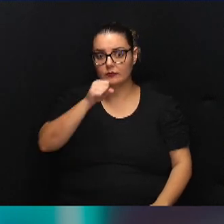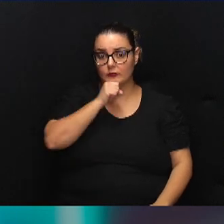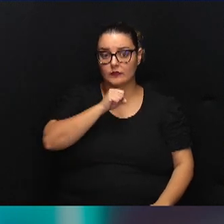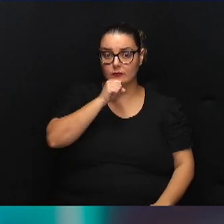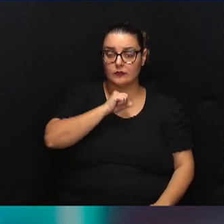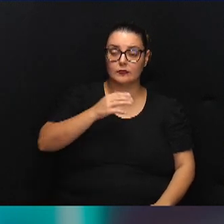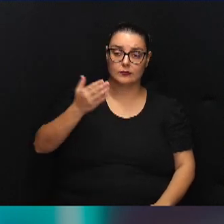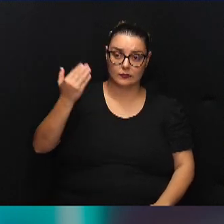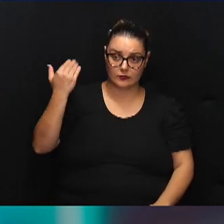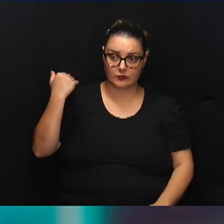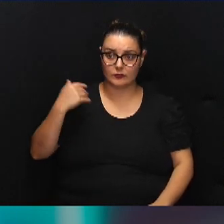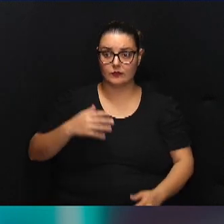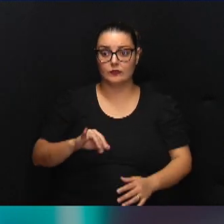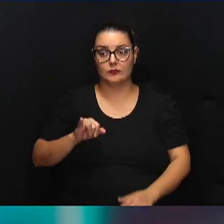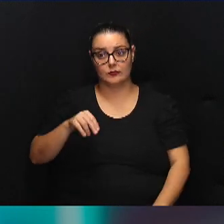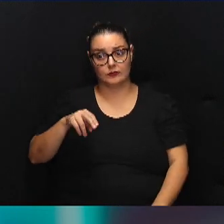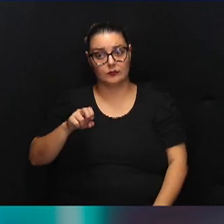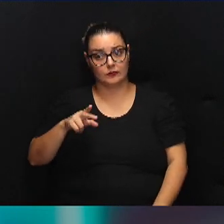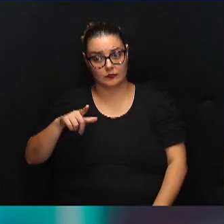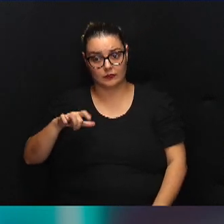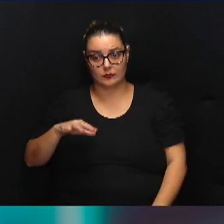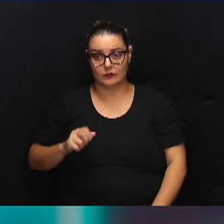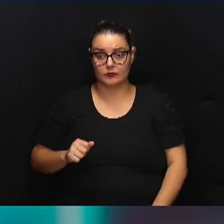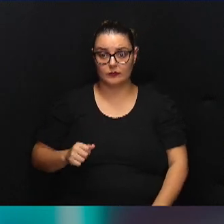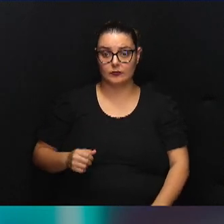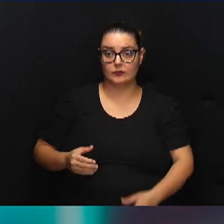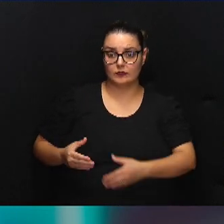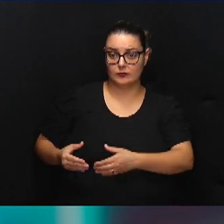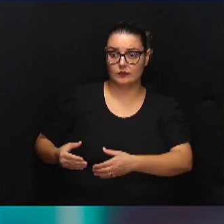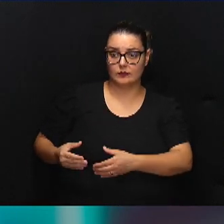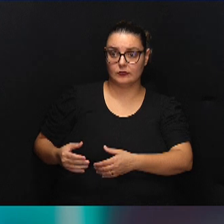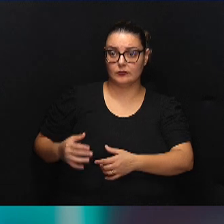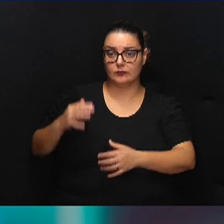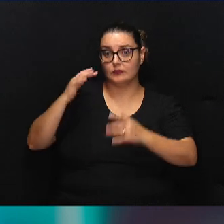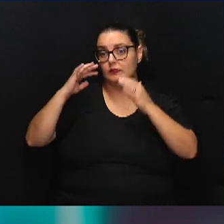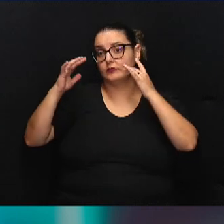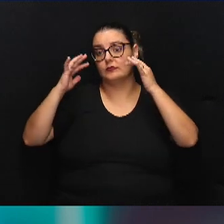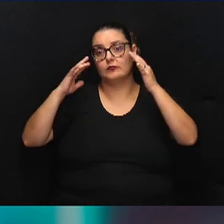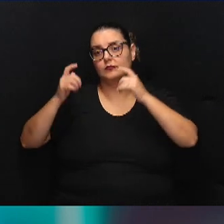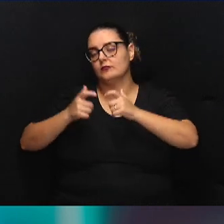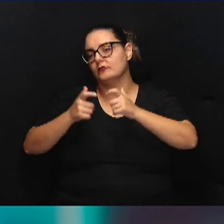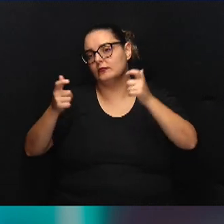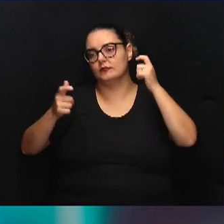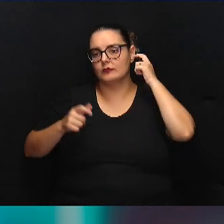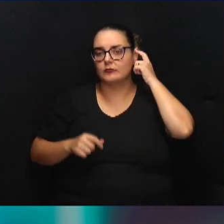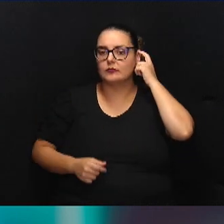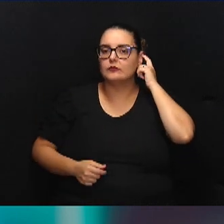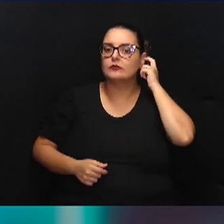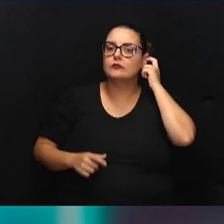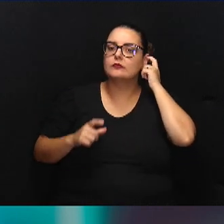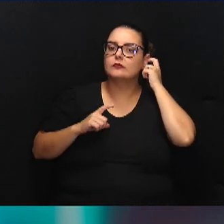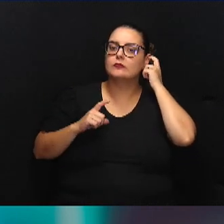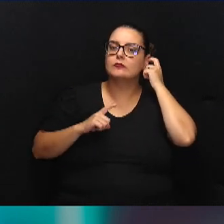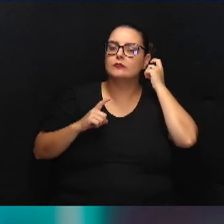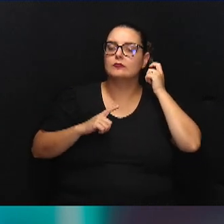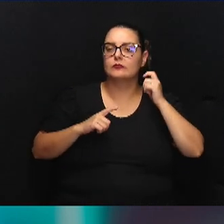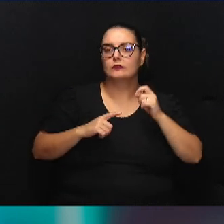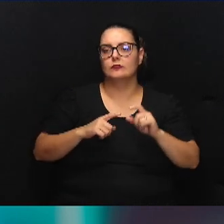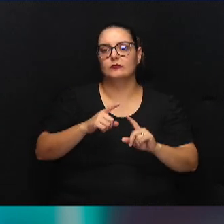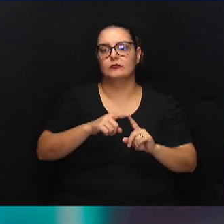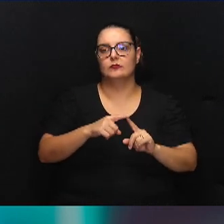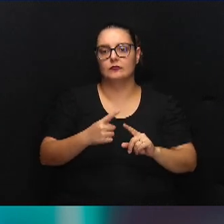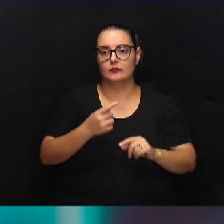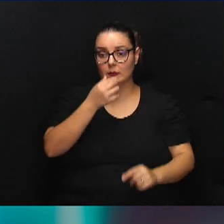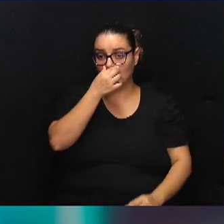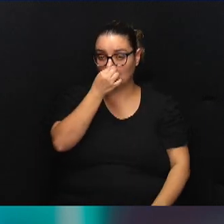de insulina mais antigo. E a bomba de insulina, que é o sonho de consumo da maior parte das pessoas que têm diabetes tipo 1, que é uma coisa absurda